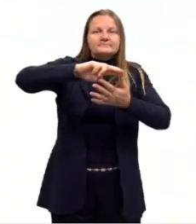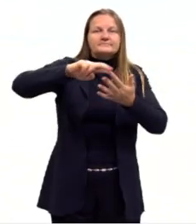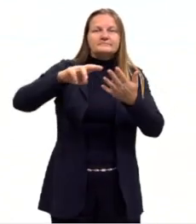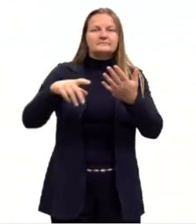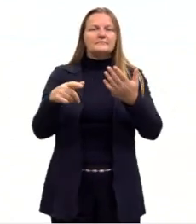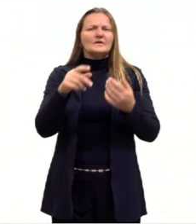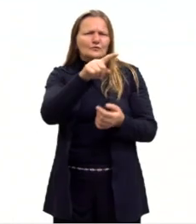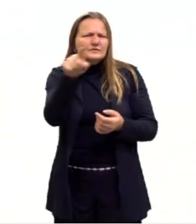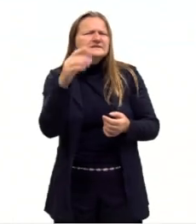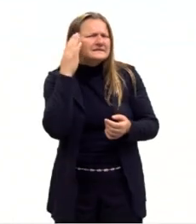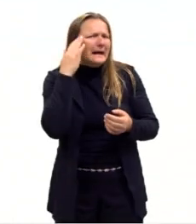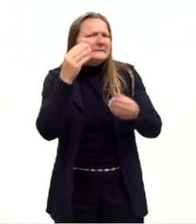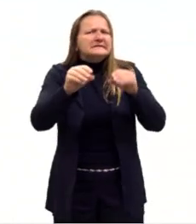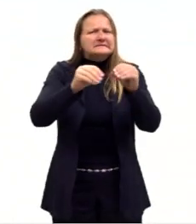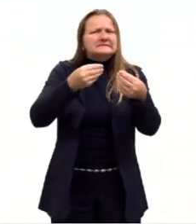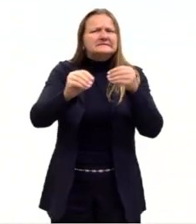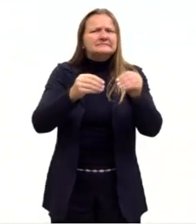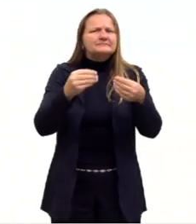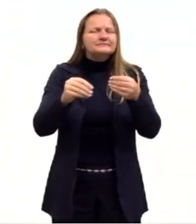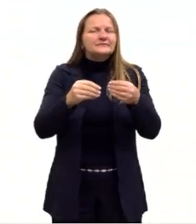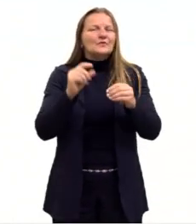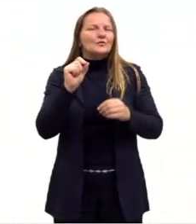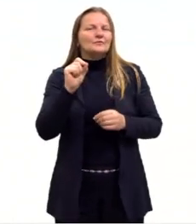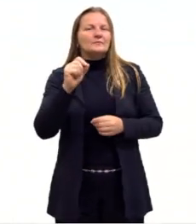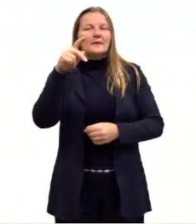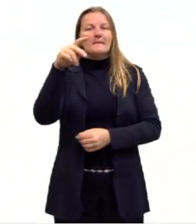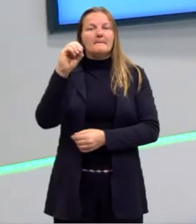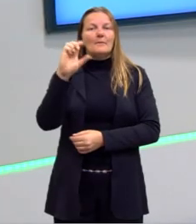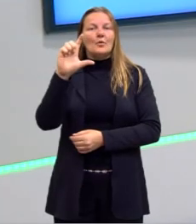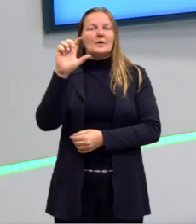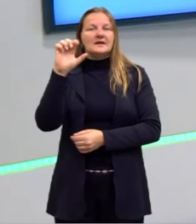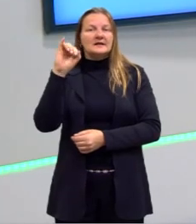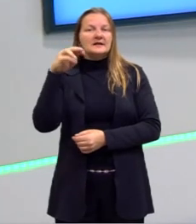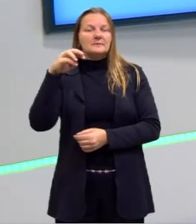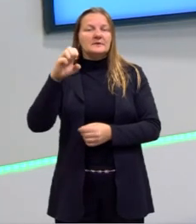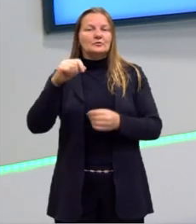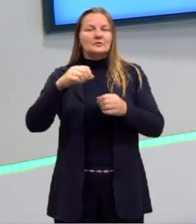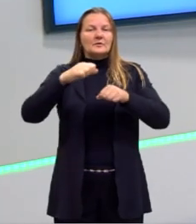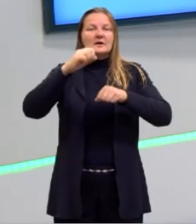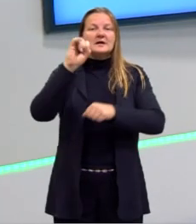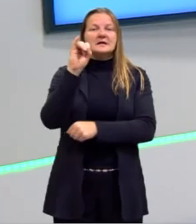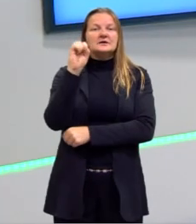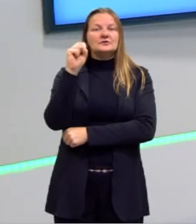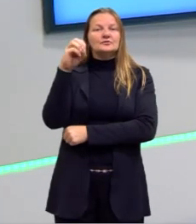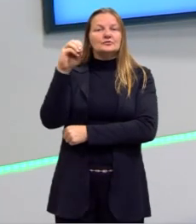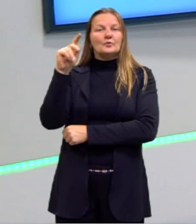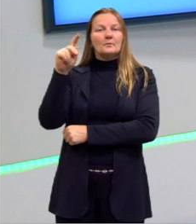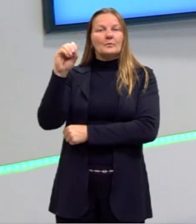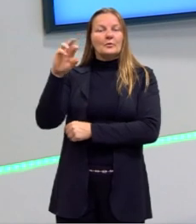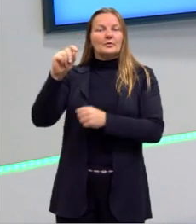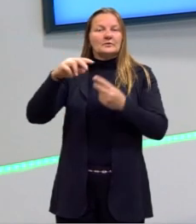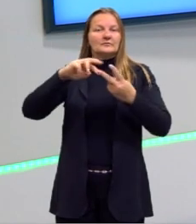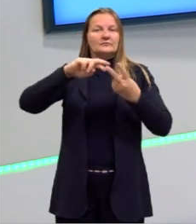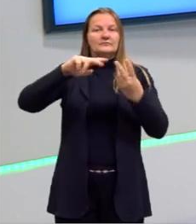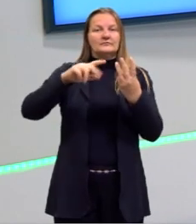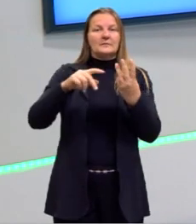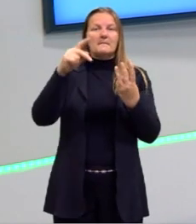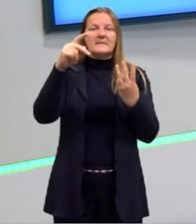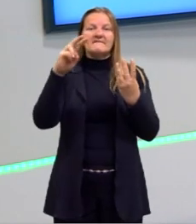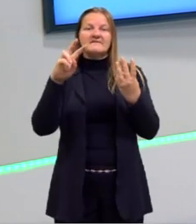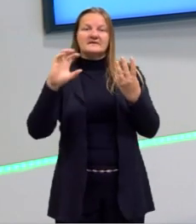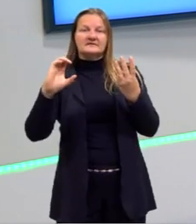plásticos entre os polímeros por exemplo a diferença de um isopor para o ou para o